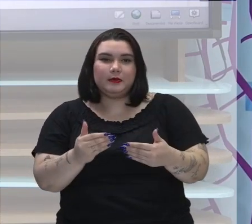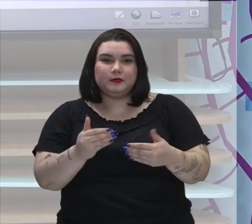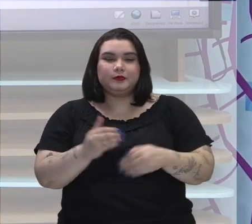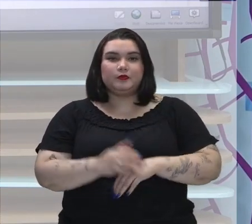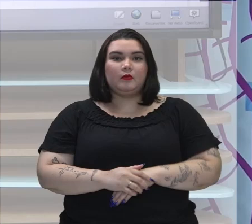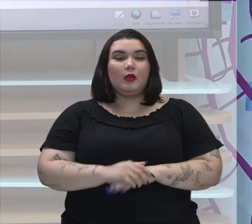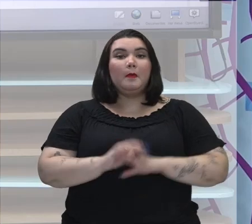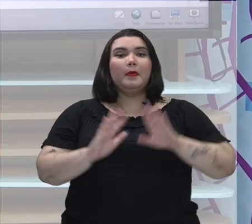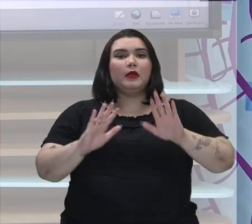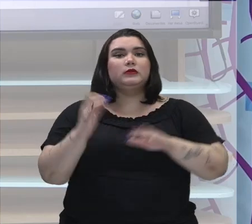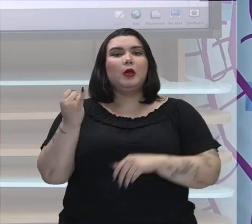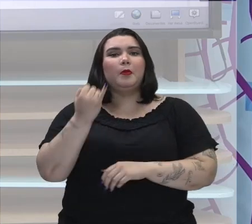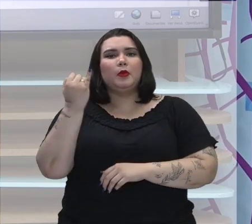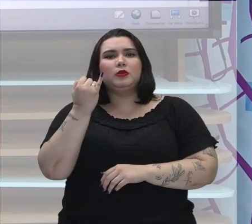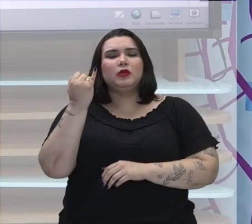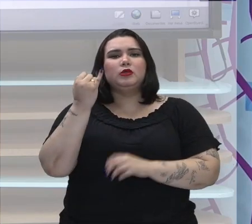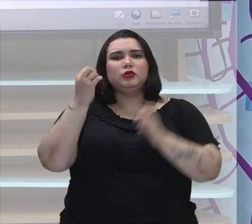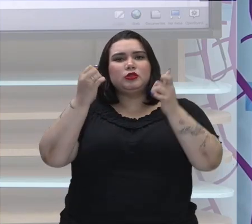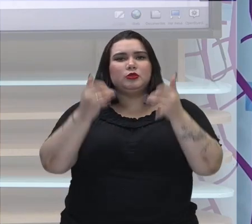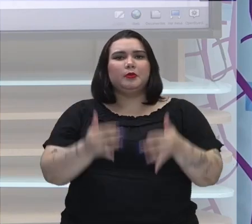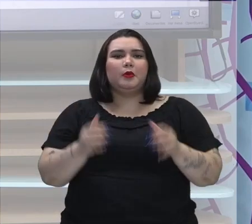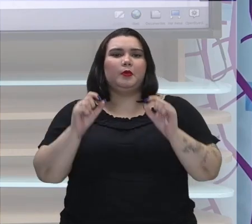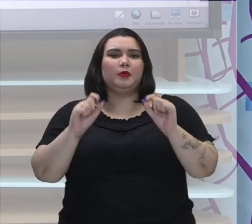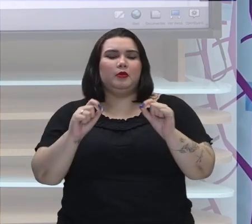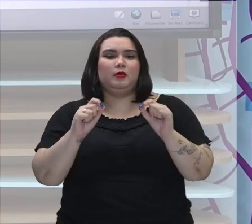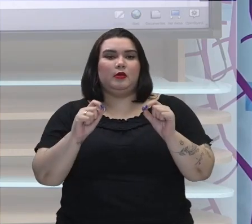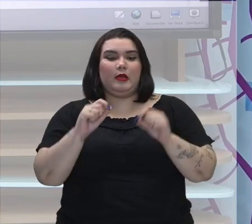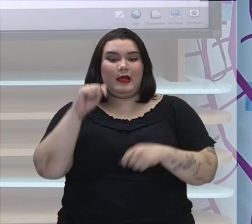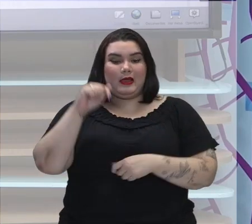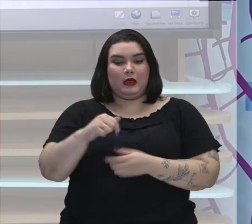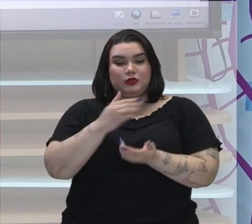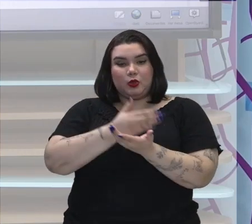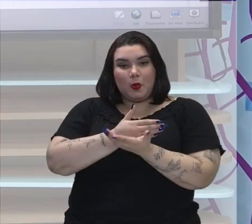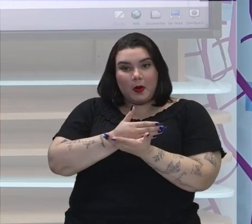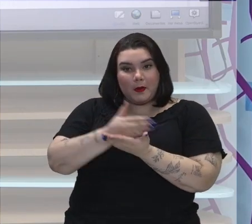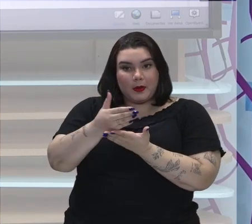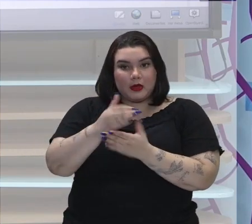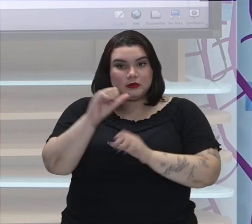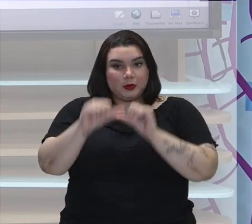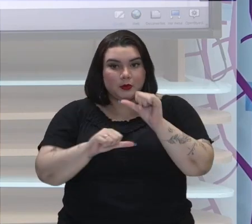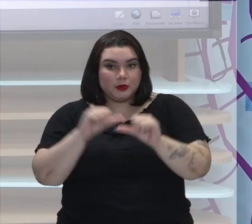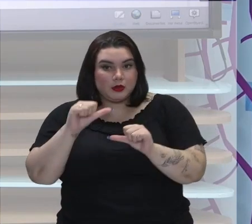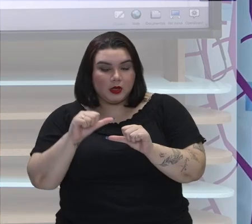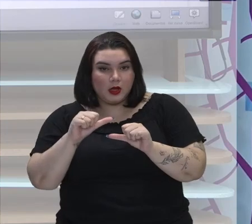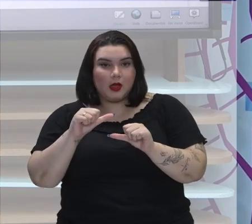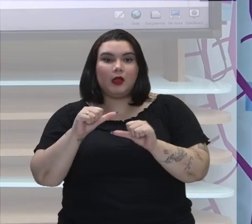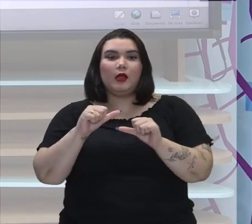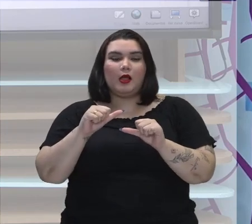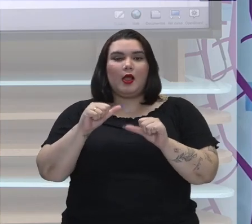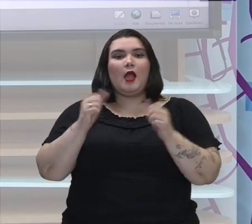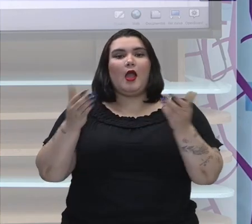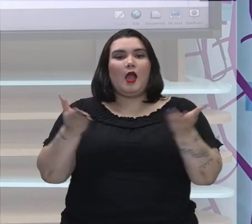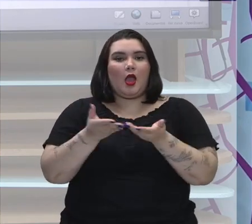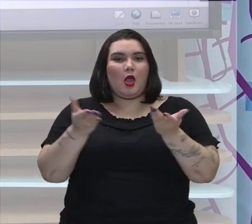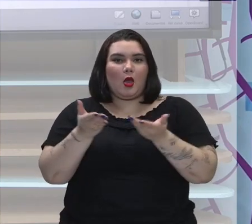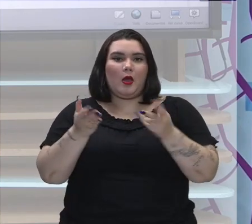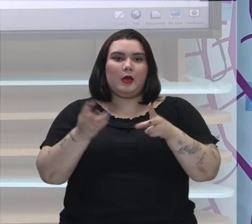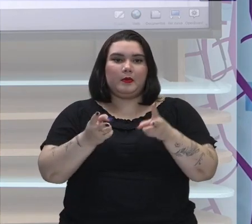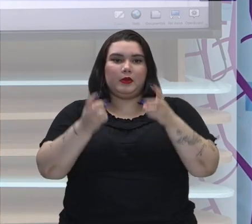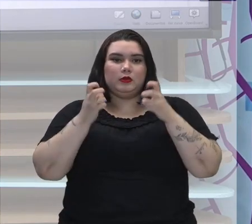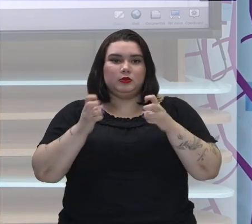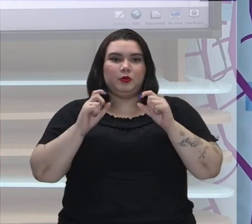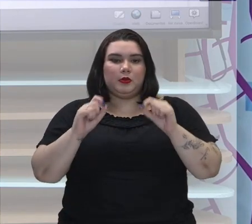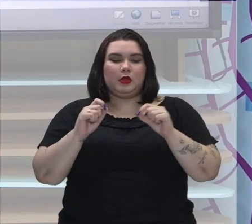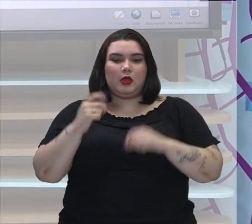que é a partir dessa mudança que você vai ser inserido diante do